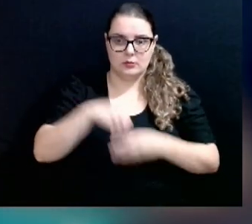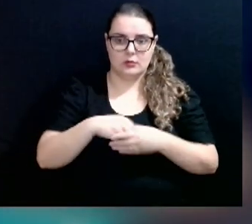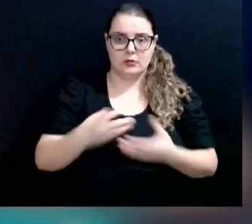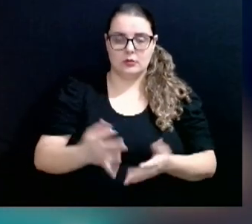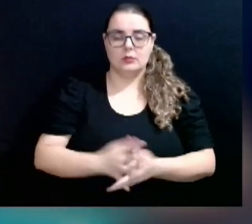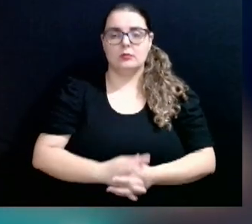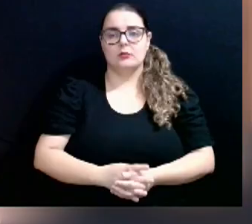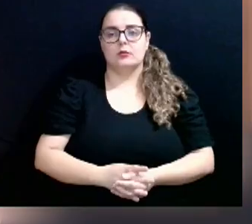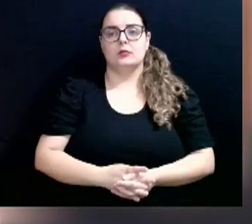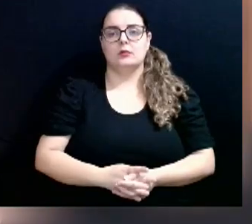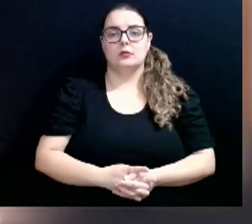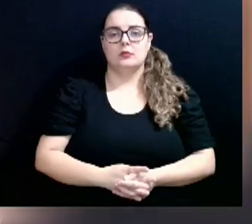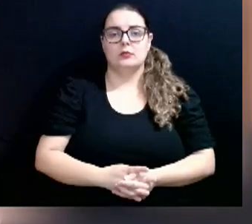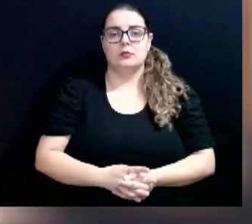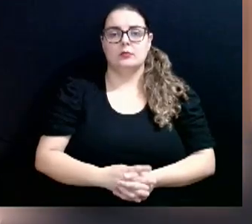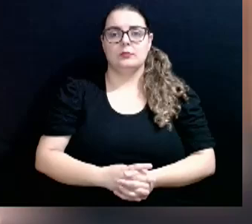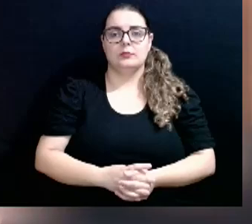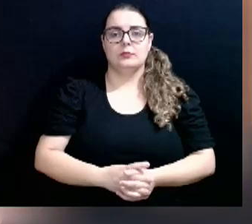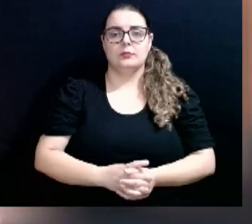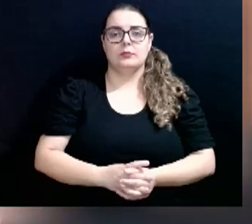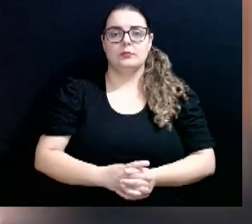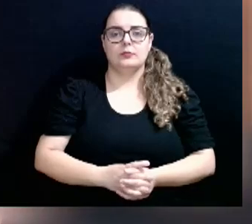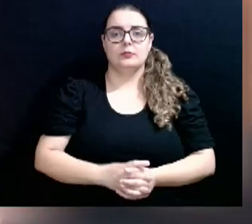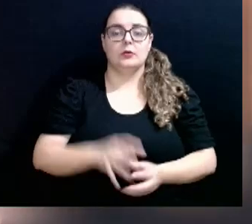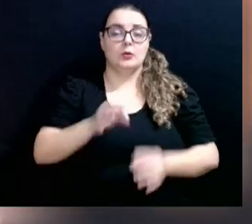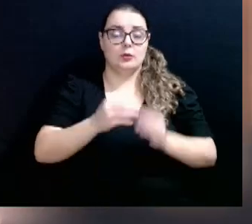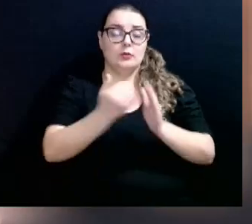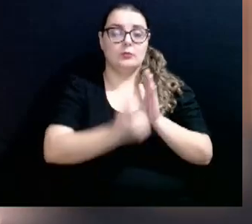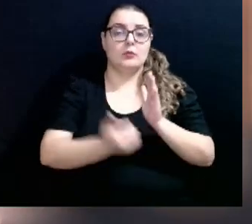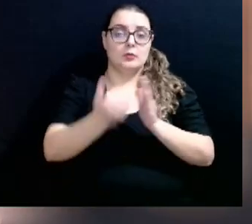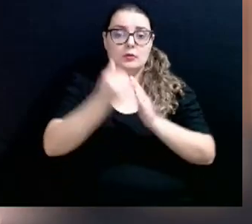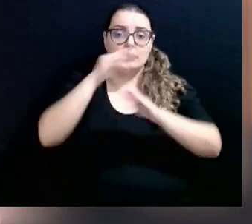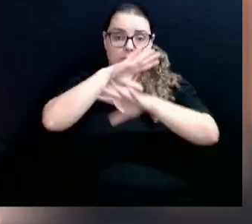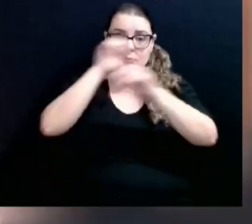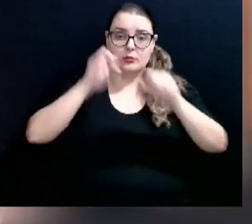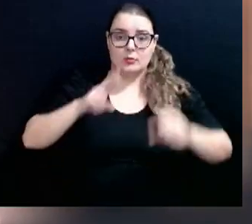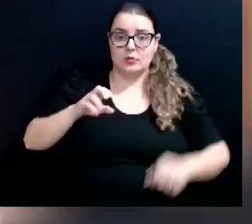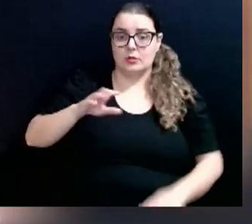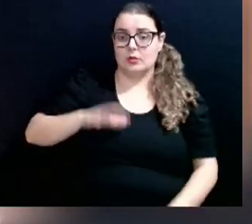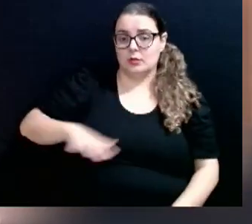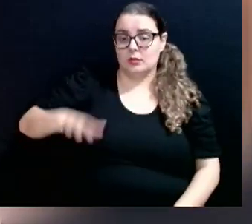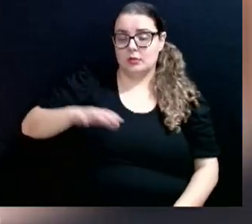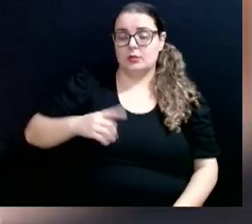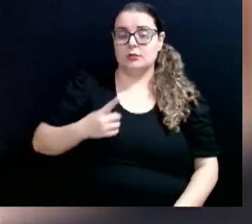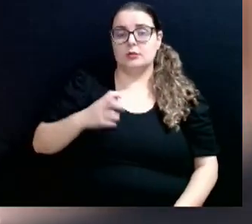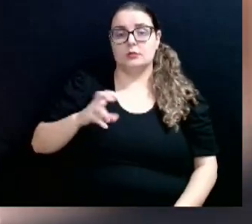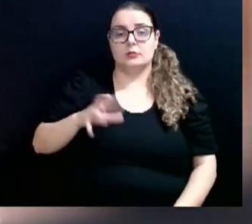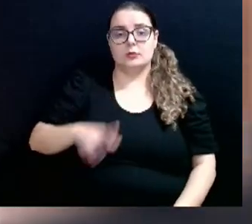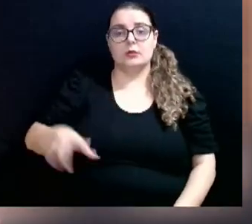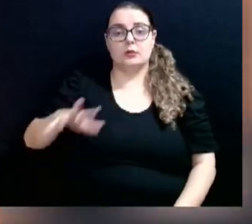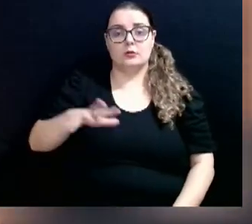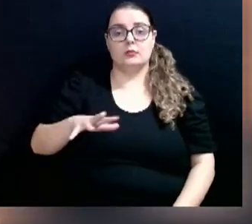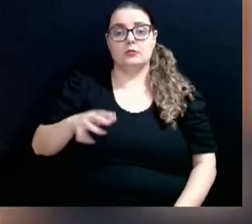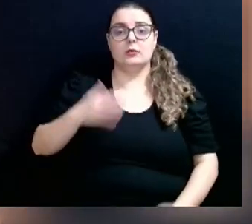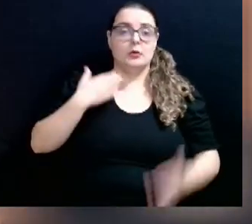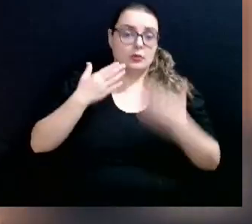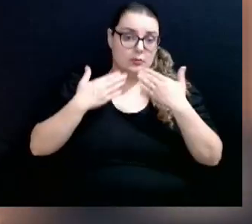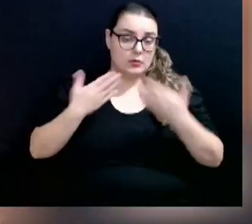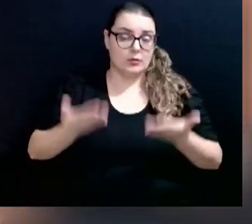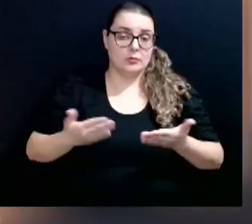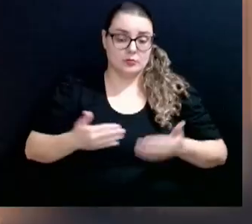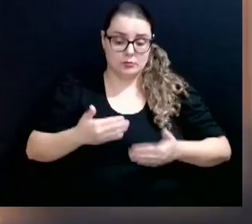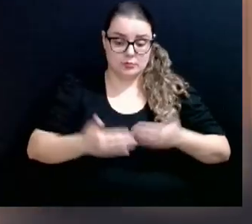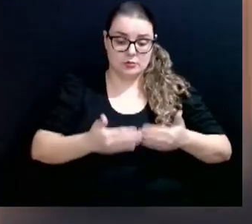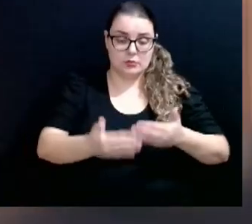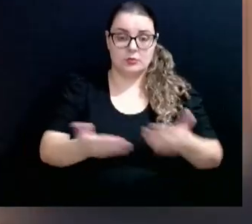mesma dinâmica, né? O desembargador do Tribunal Regional do Trabalho da 15ª Região comentou sobre os processos de